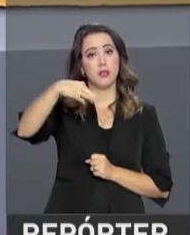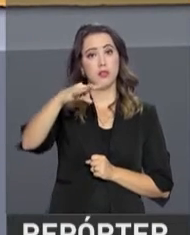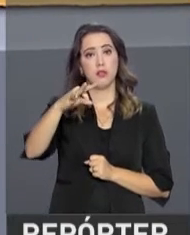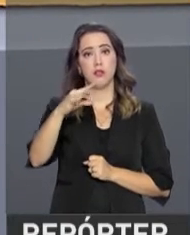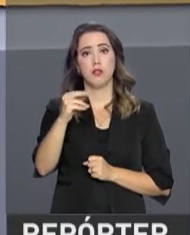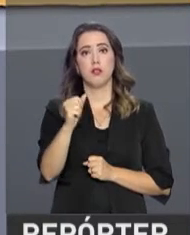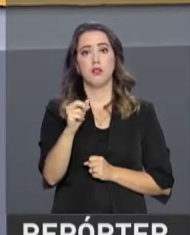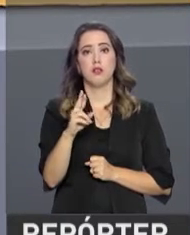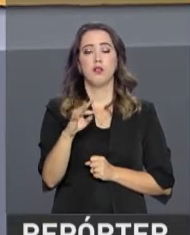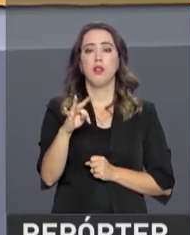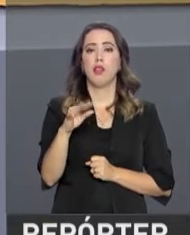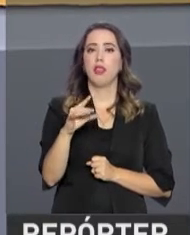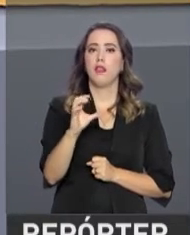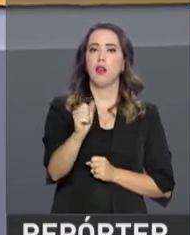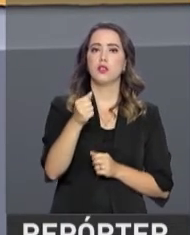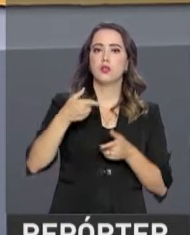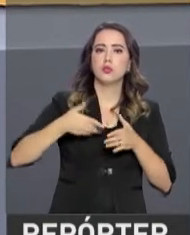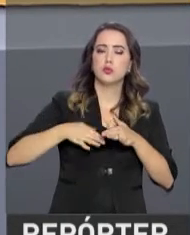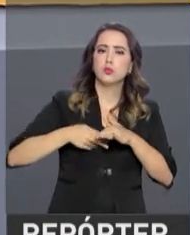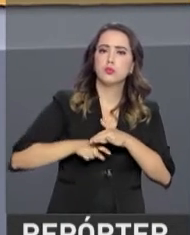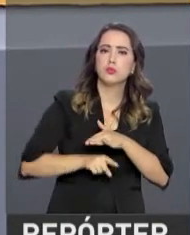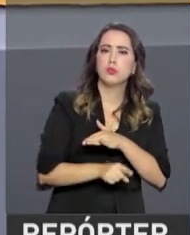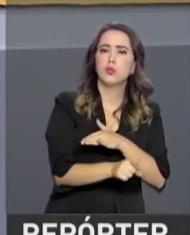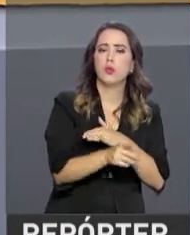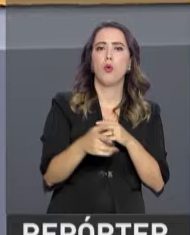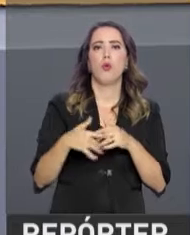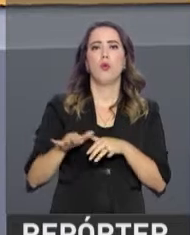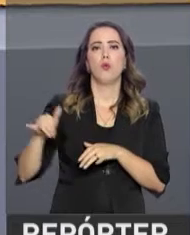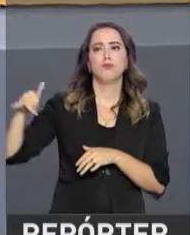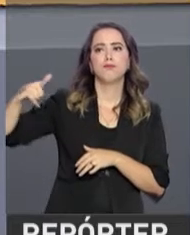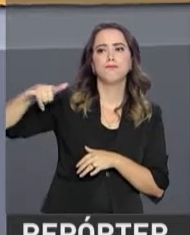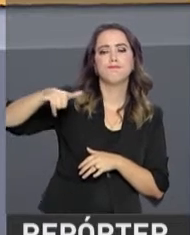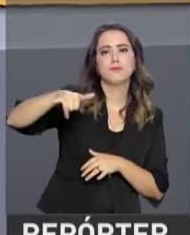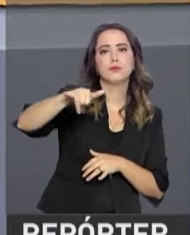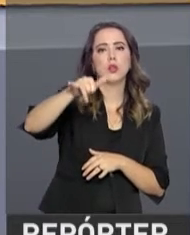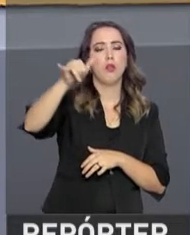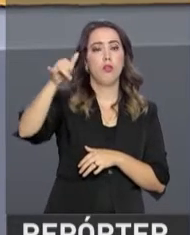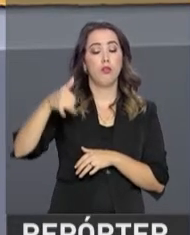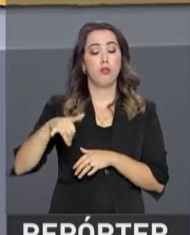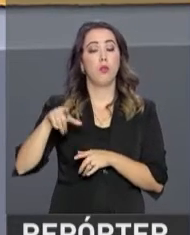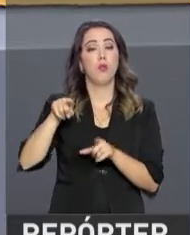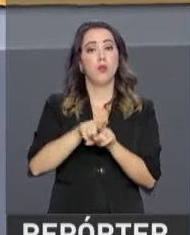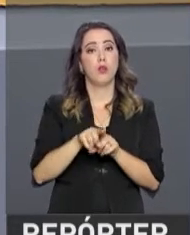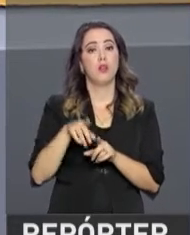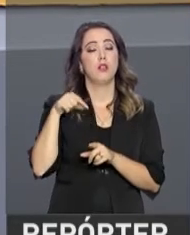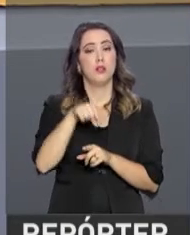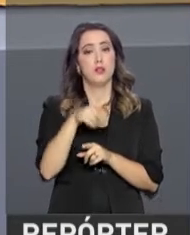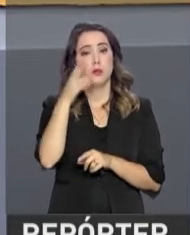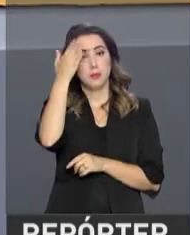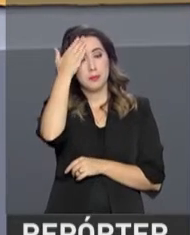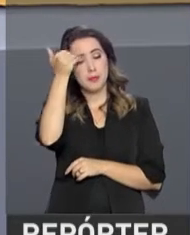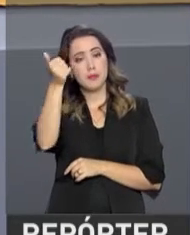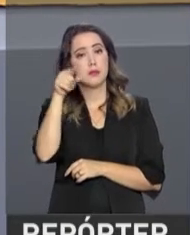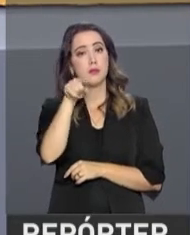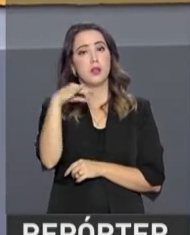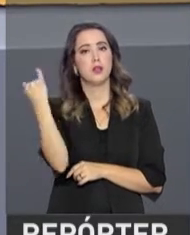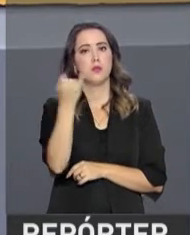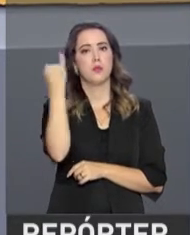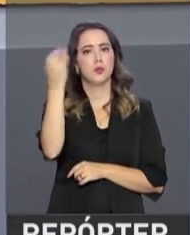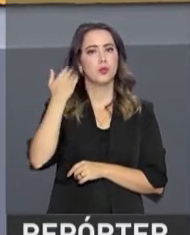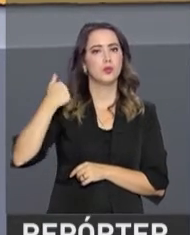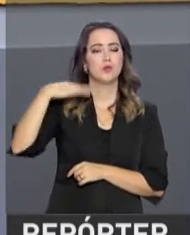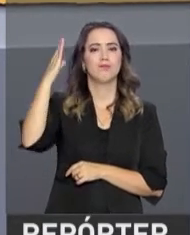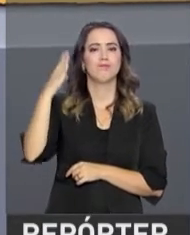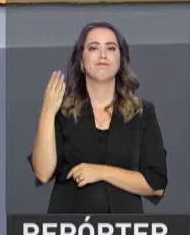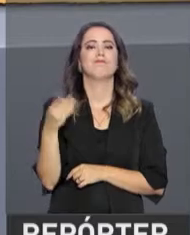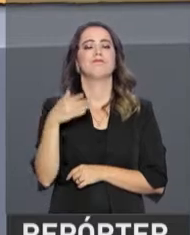em um submarino ou voar de asa delta para entender que a água é muito mais importante para a sobrevivência do que imaginamos. Essa